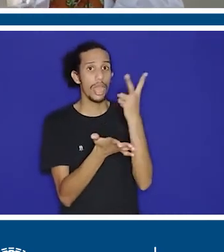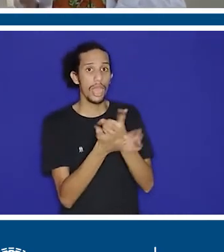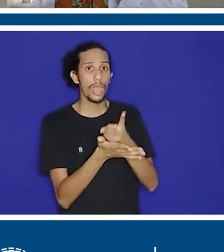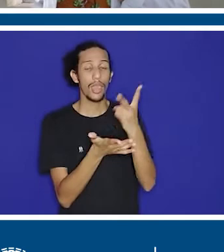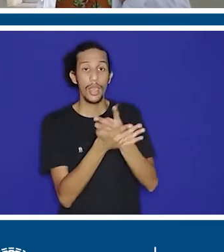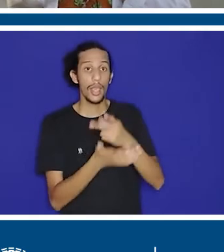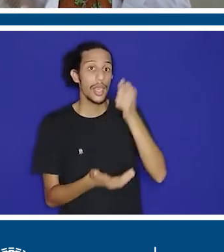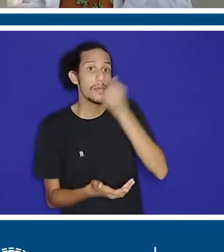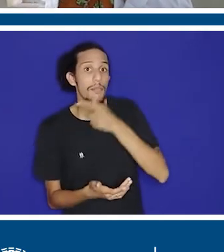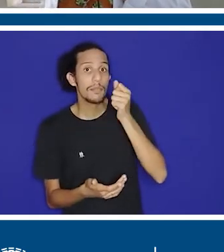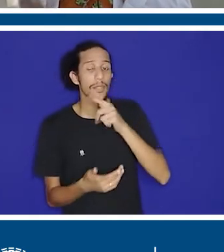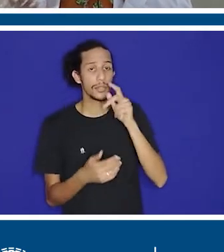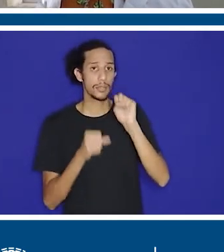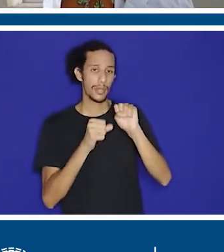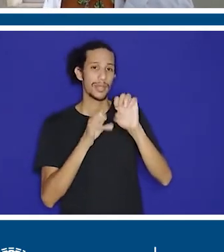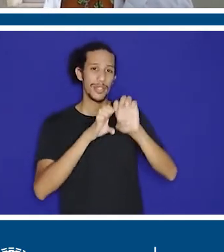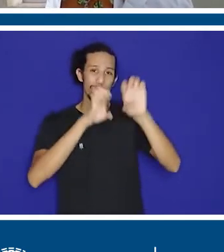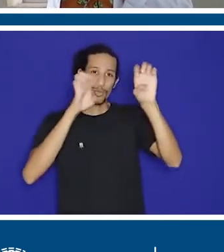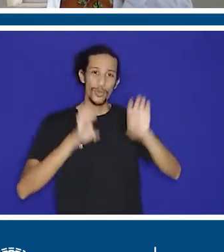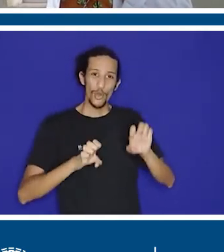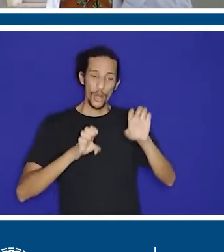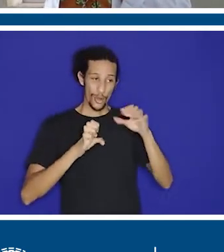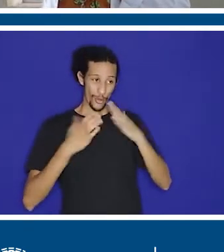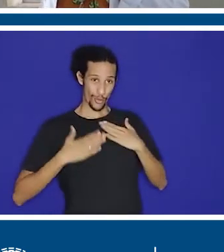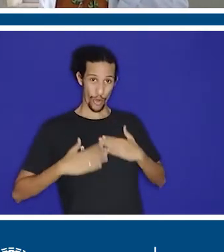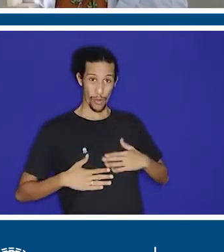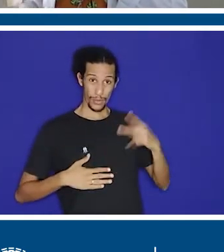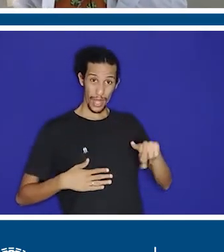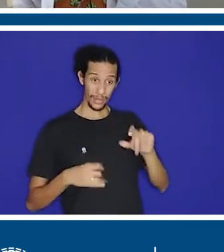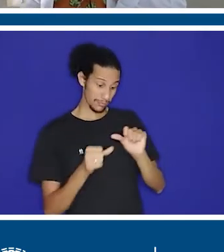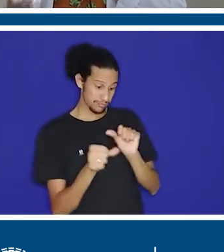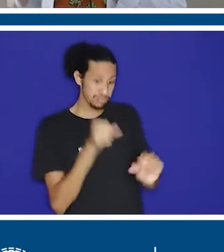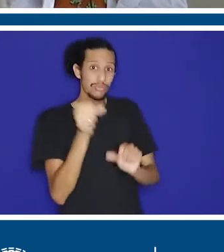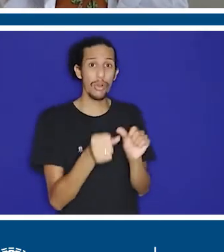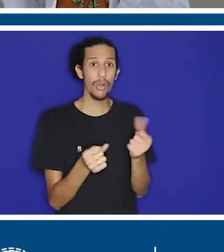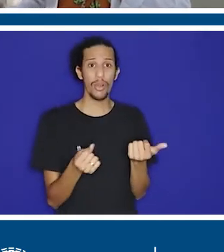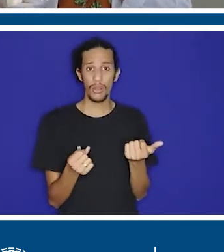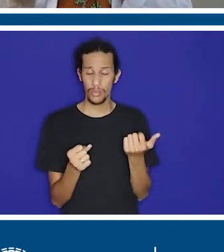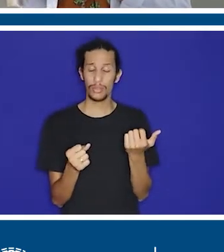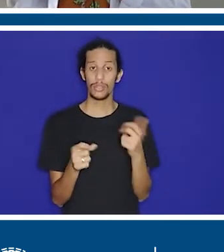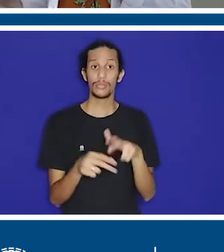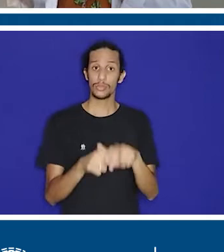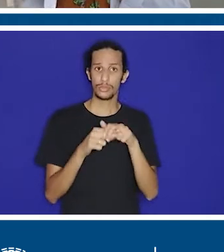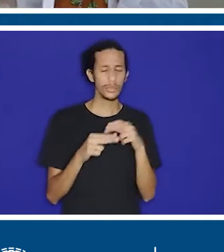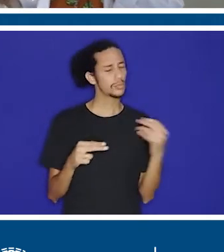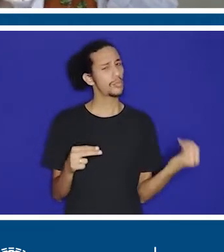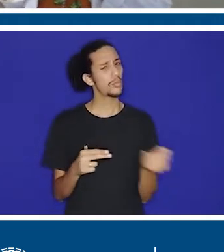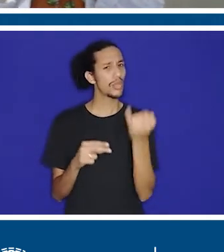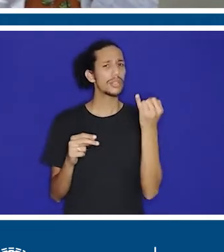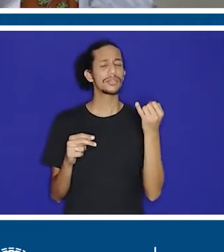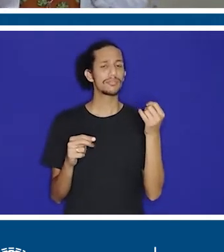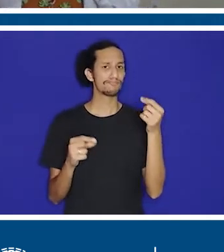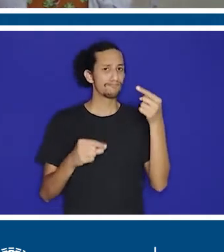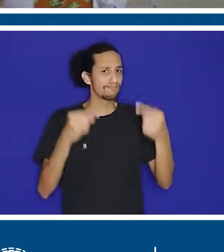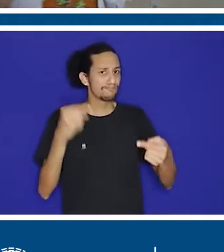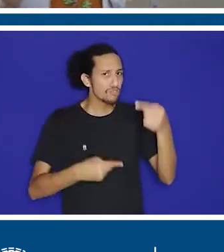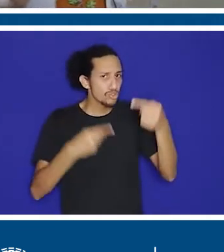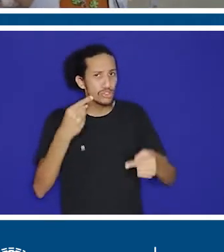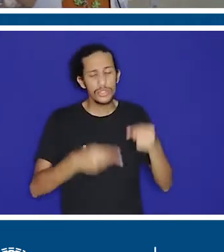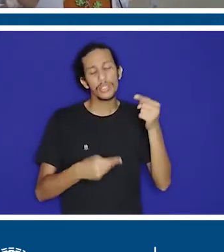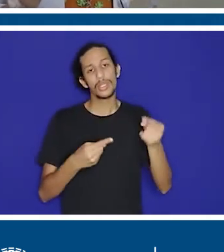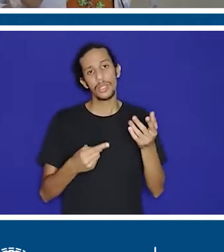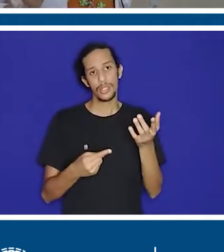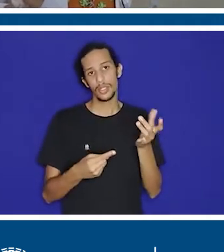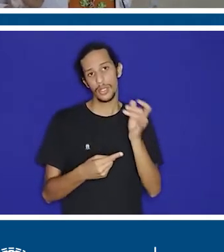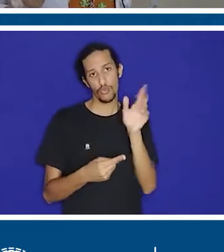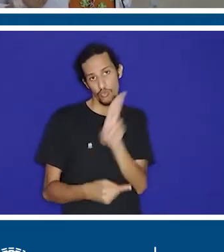dando medicamentos que mexem com a estrutura hormonal, entendeu? Então, é uma discussão extremamente importante